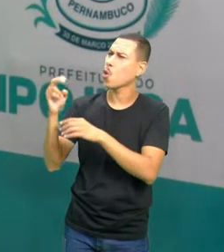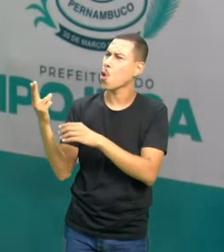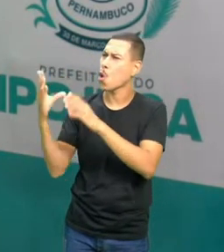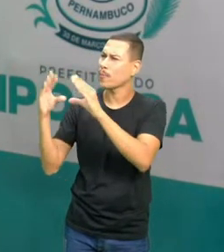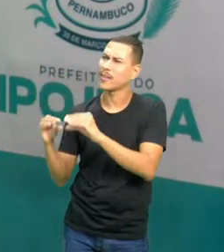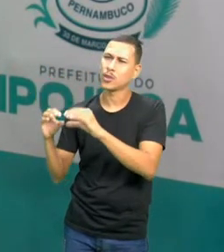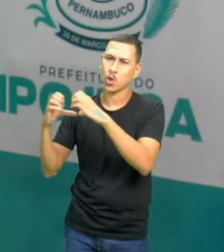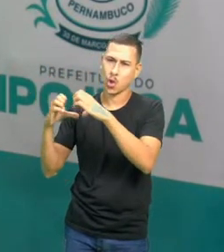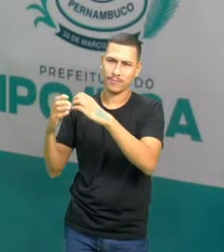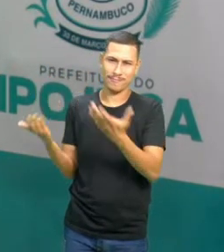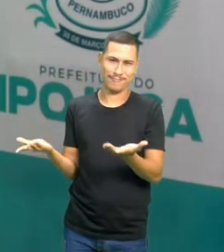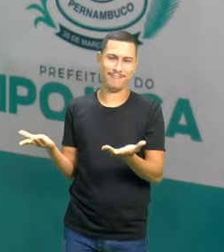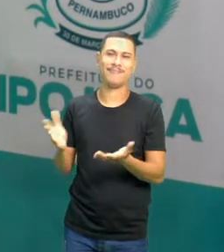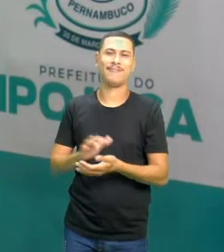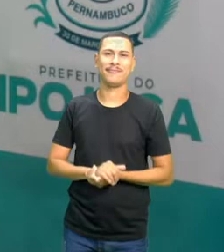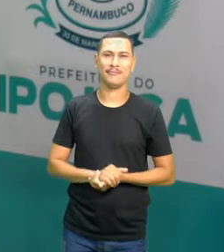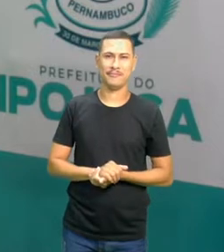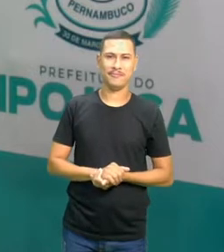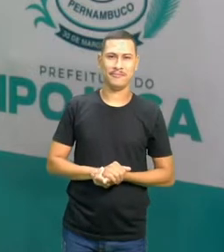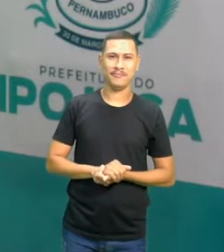os corações?